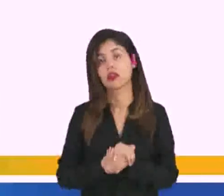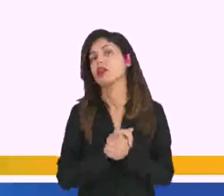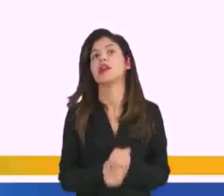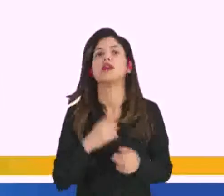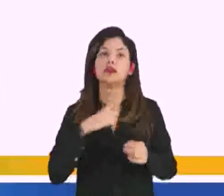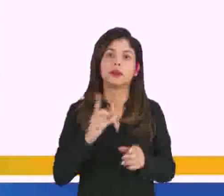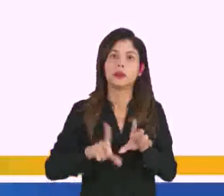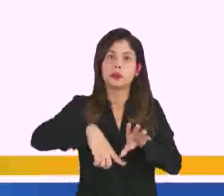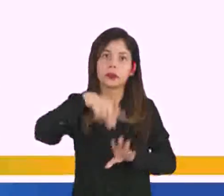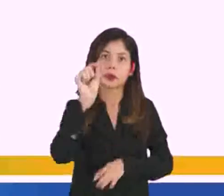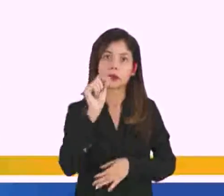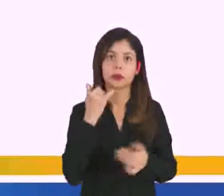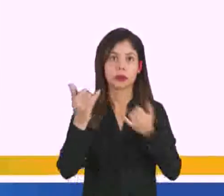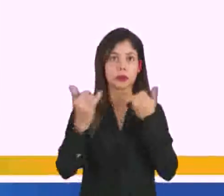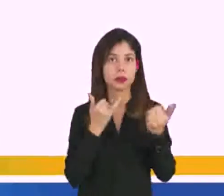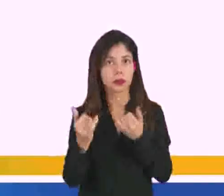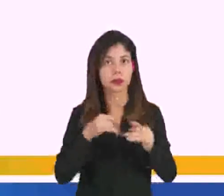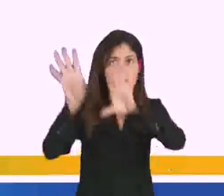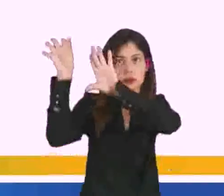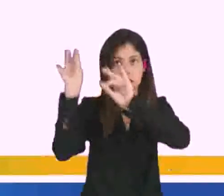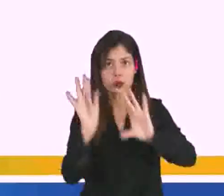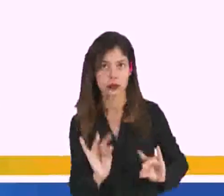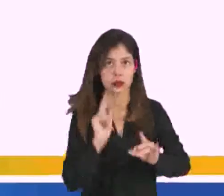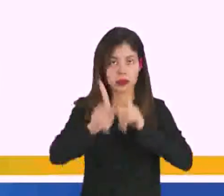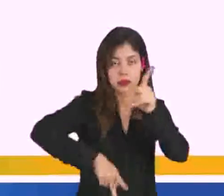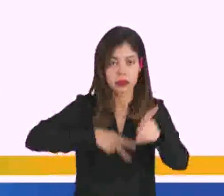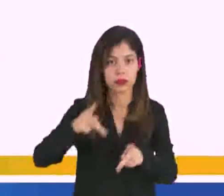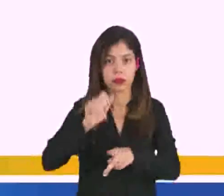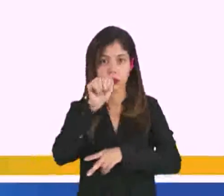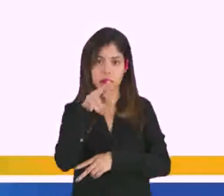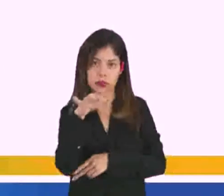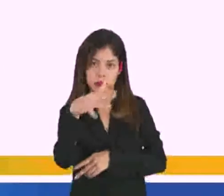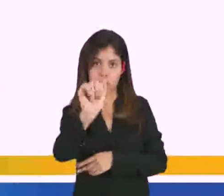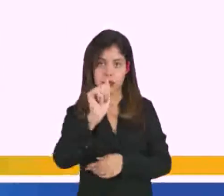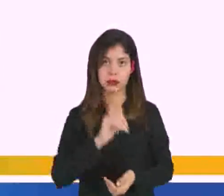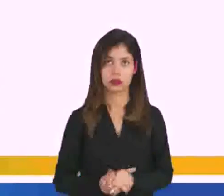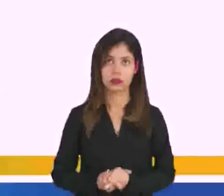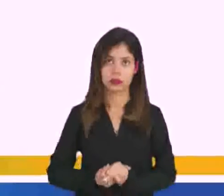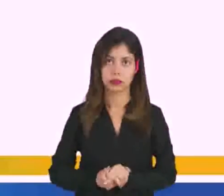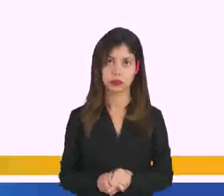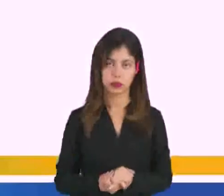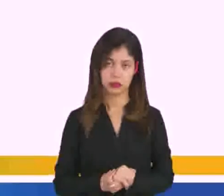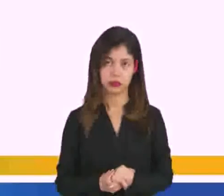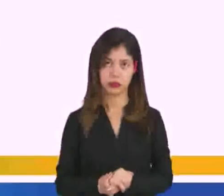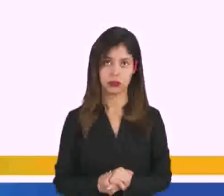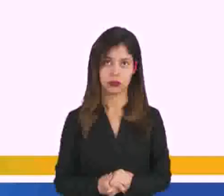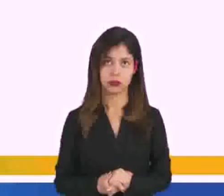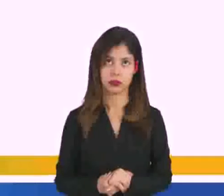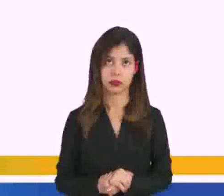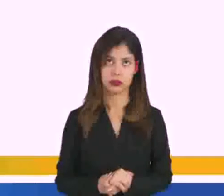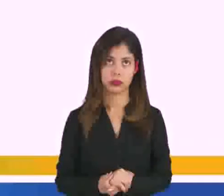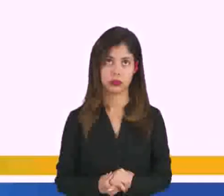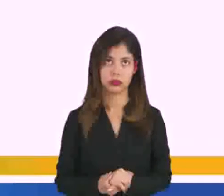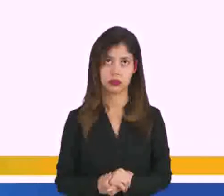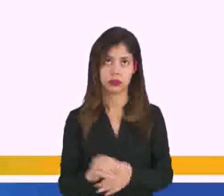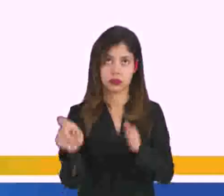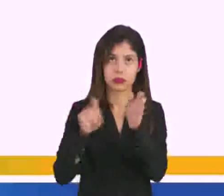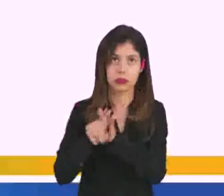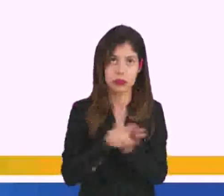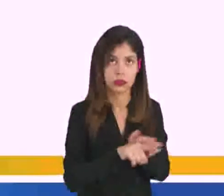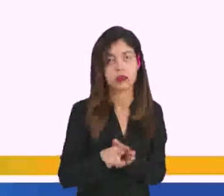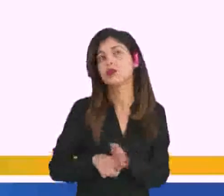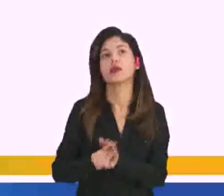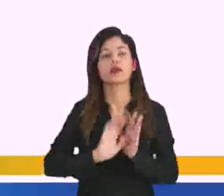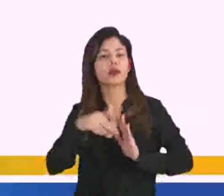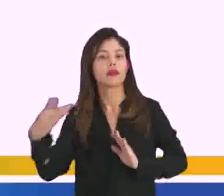indivíduos, consiste na coleta de informações de cada membro da população ou amostra.